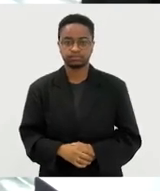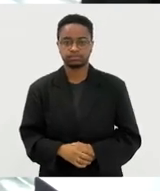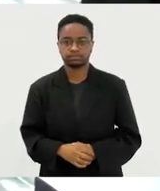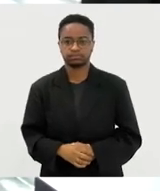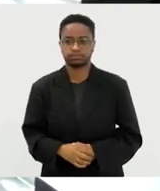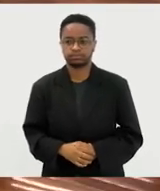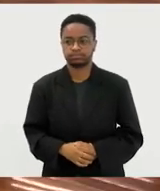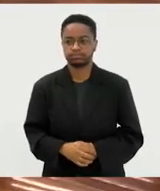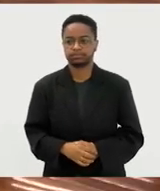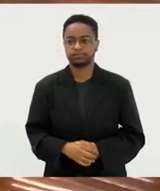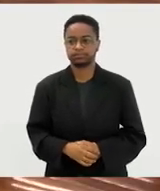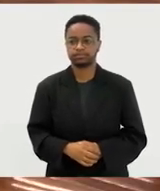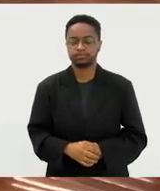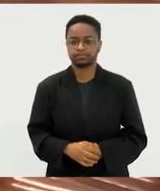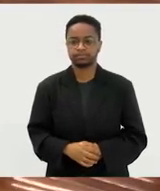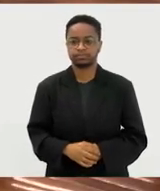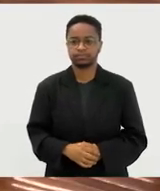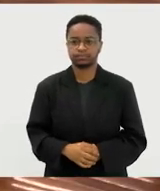Bem,